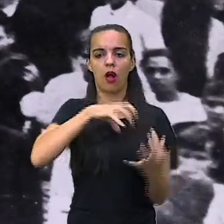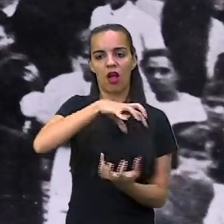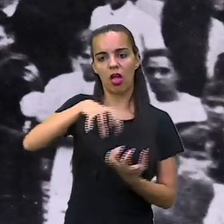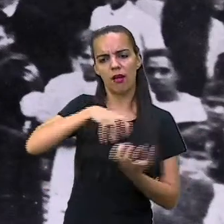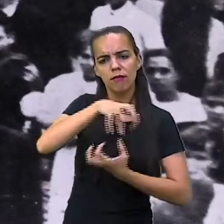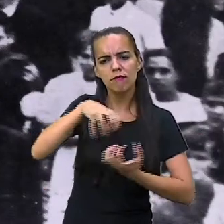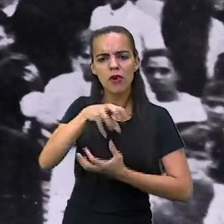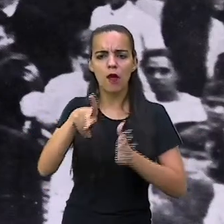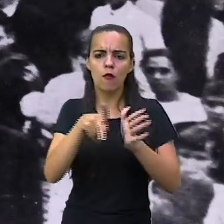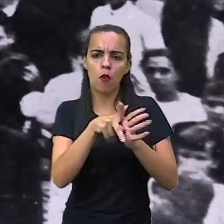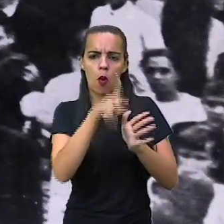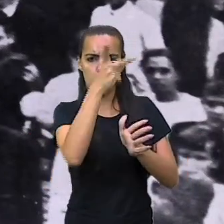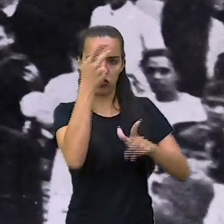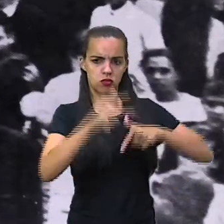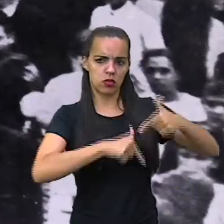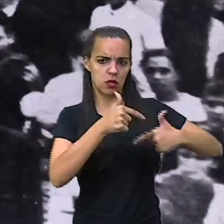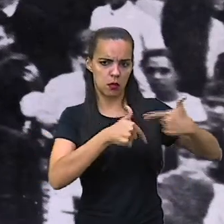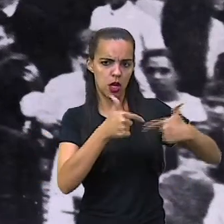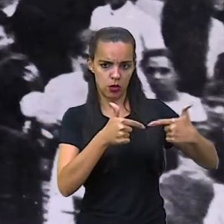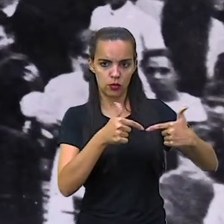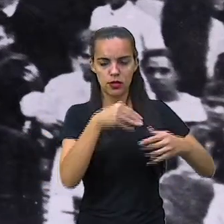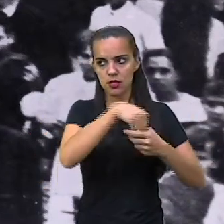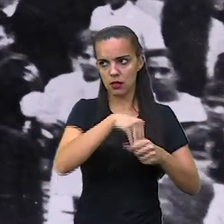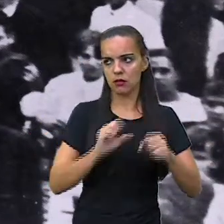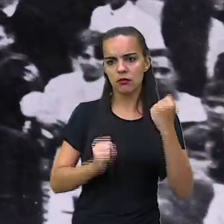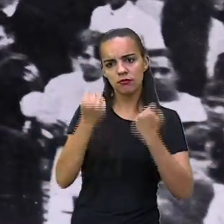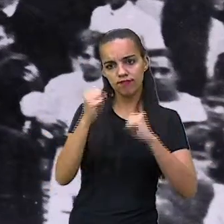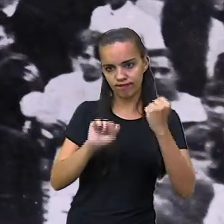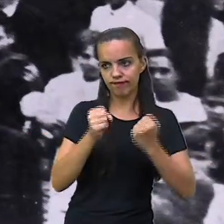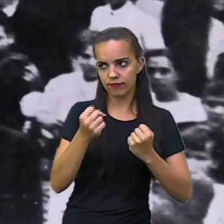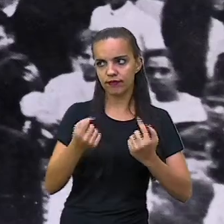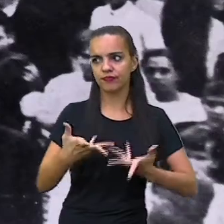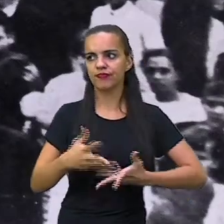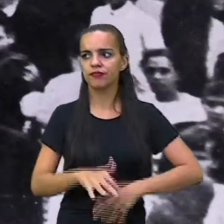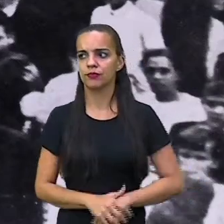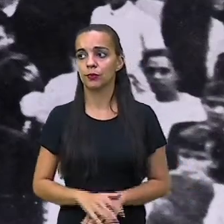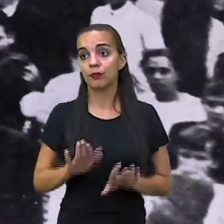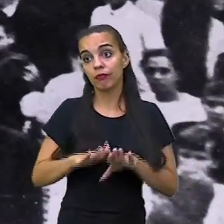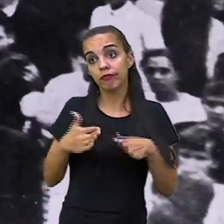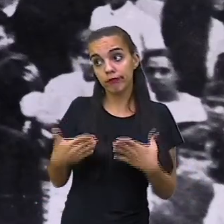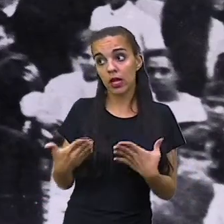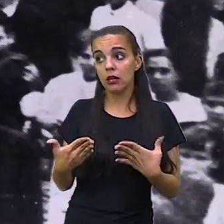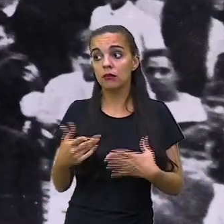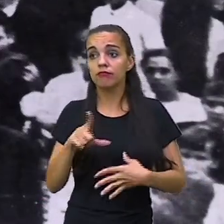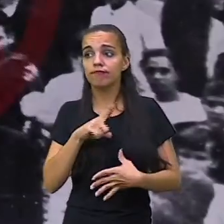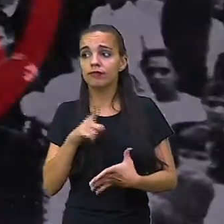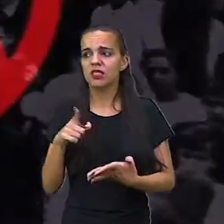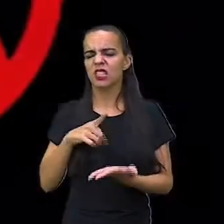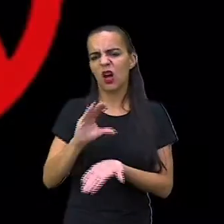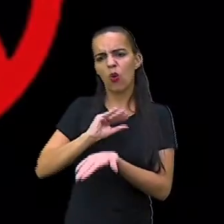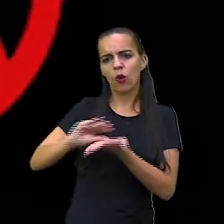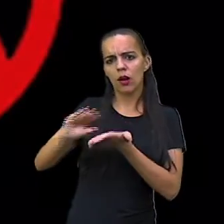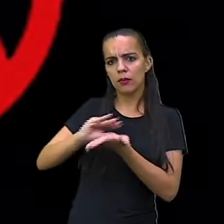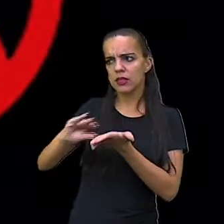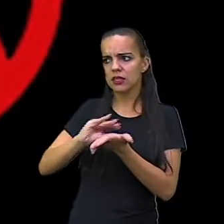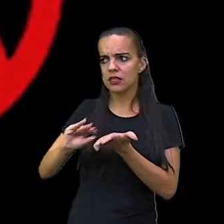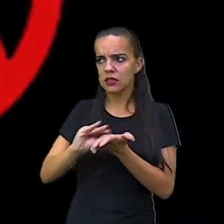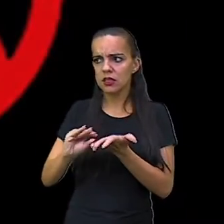e no Rio de Janeiro, as maiores cidades do nosso país. Embora sejam anticapitalistas